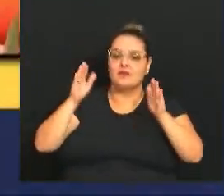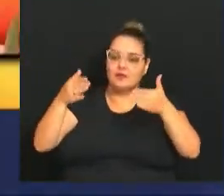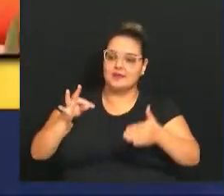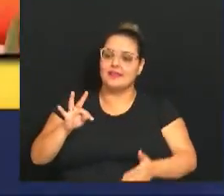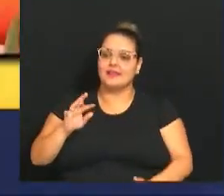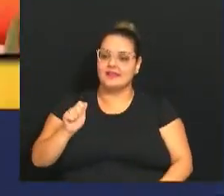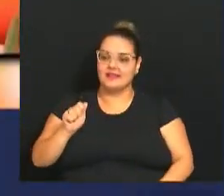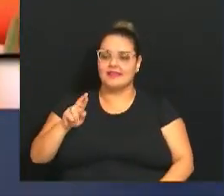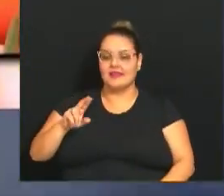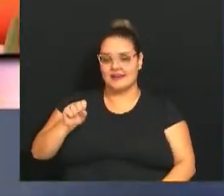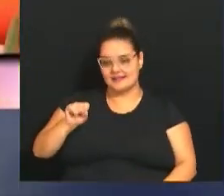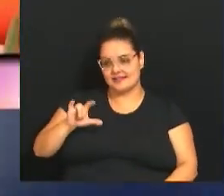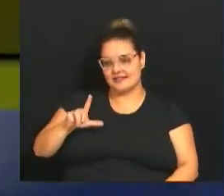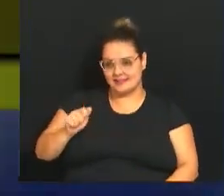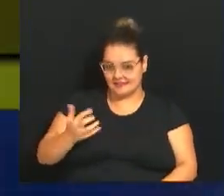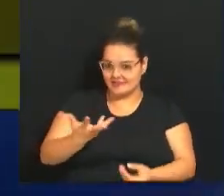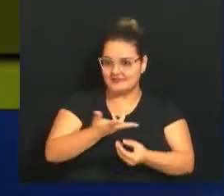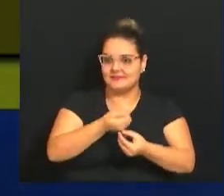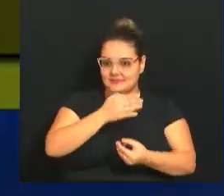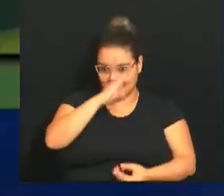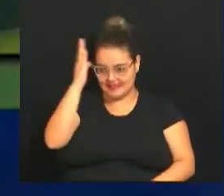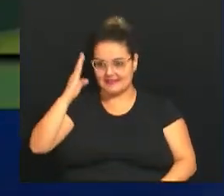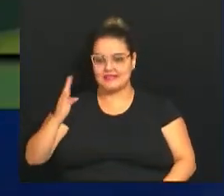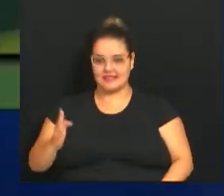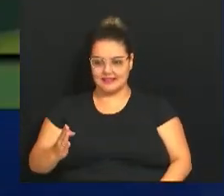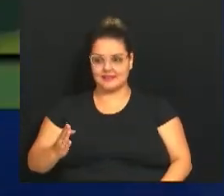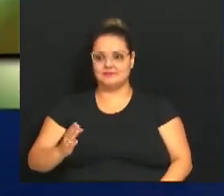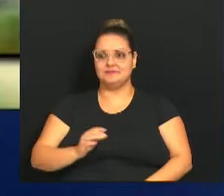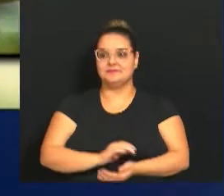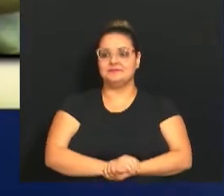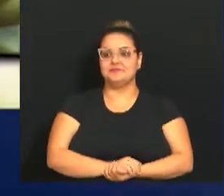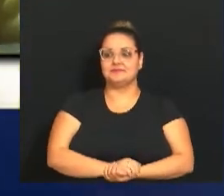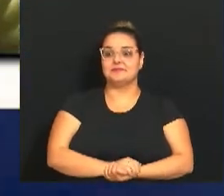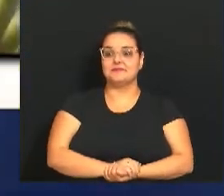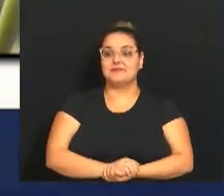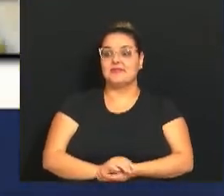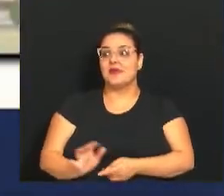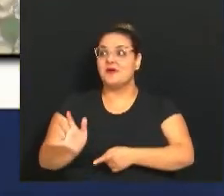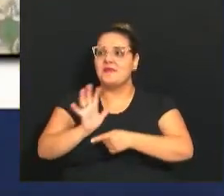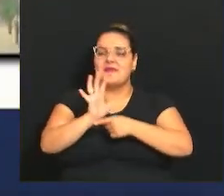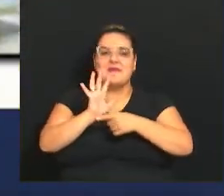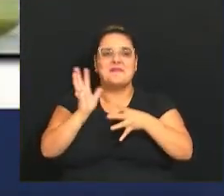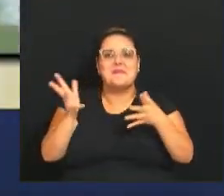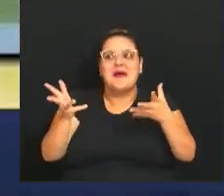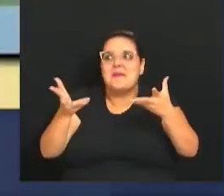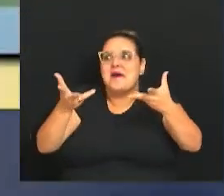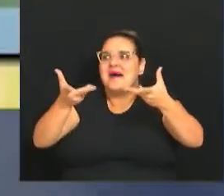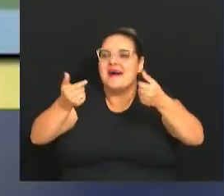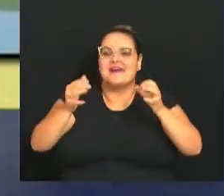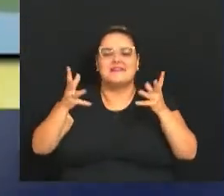famosa artística plástica brasileira. Um filme mágico para toda a família.